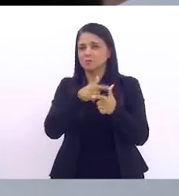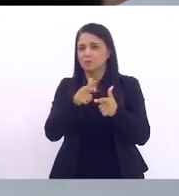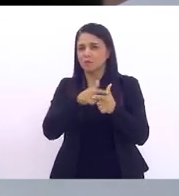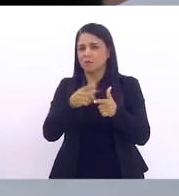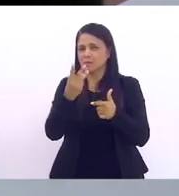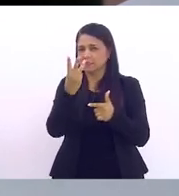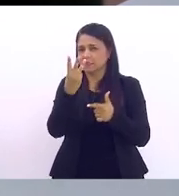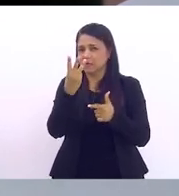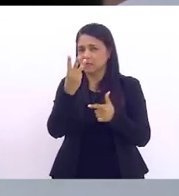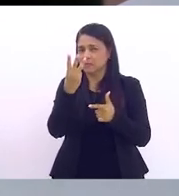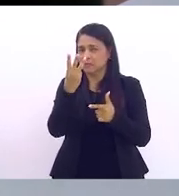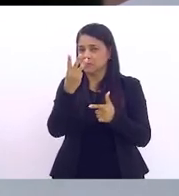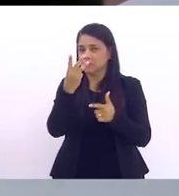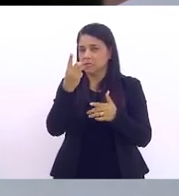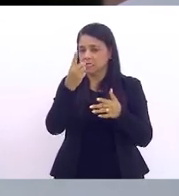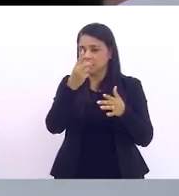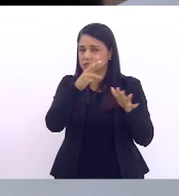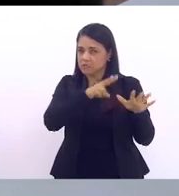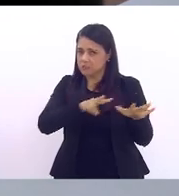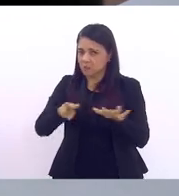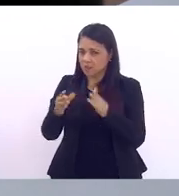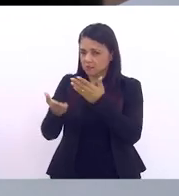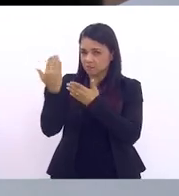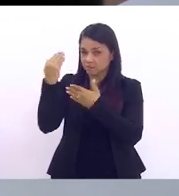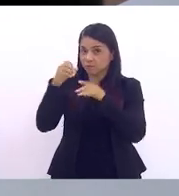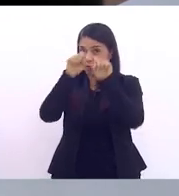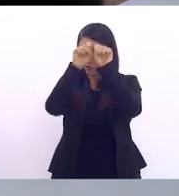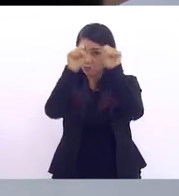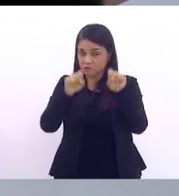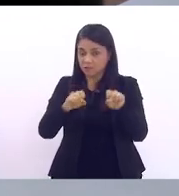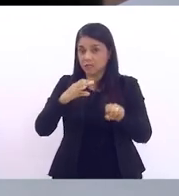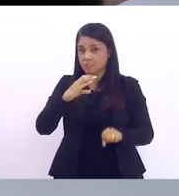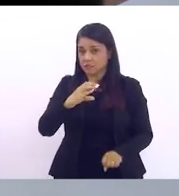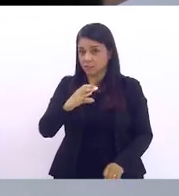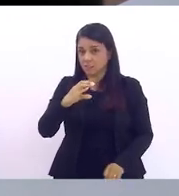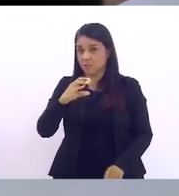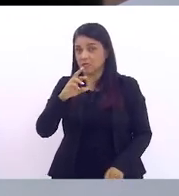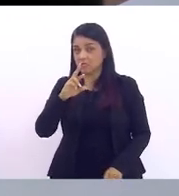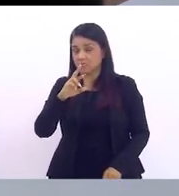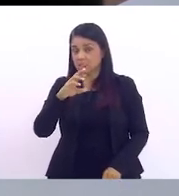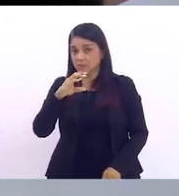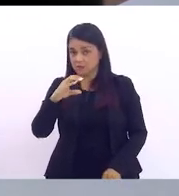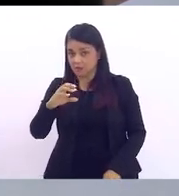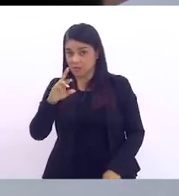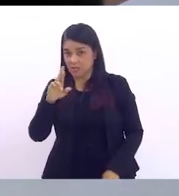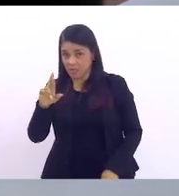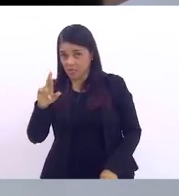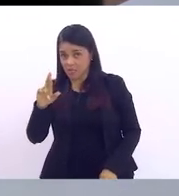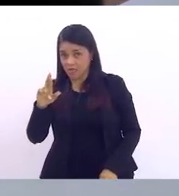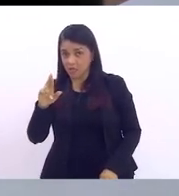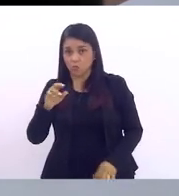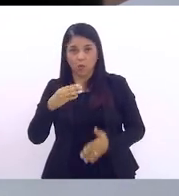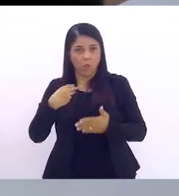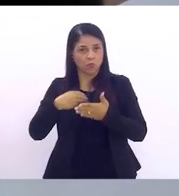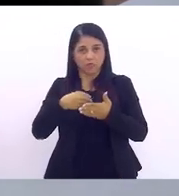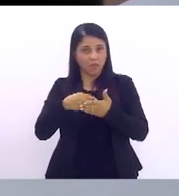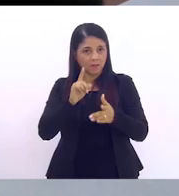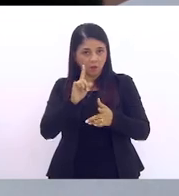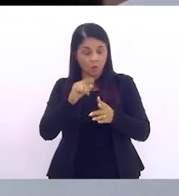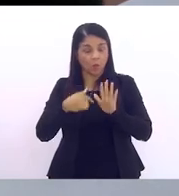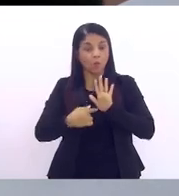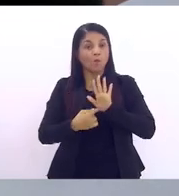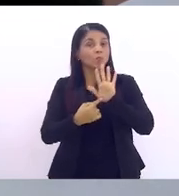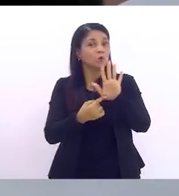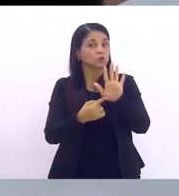semanas atrás que o sistema da CCR não é comeou a mostrar todos os os débitos de